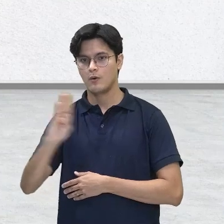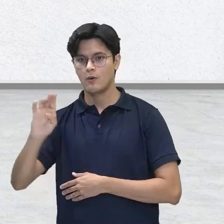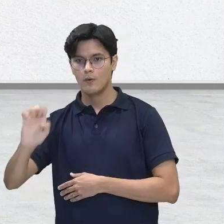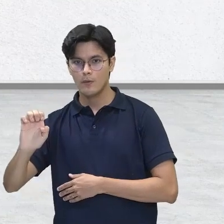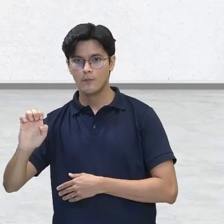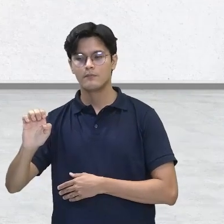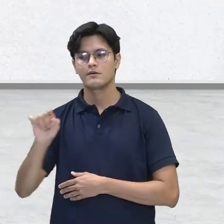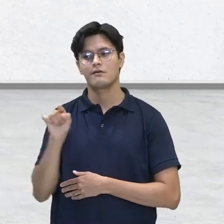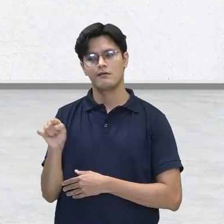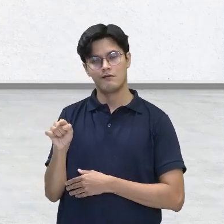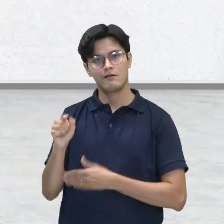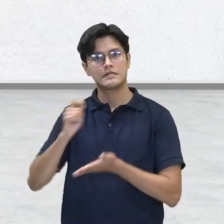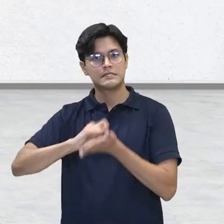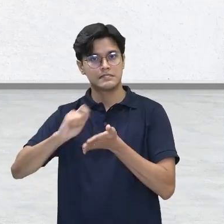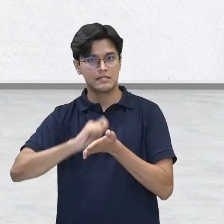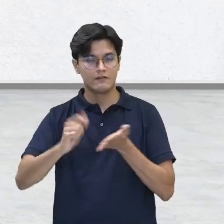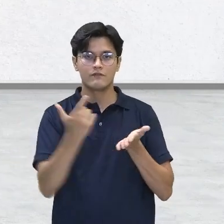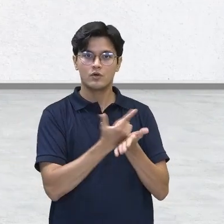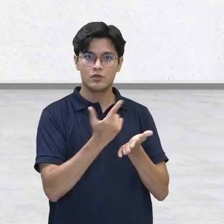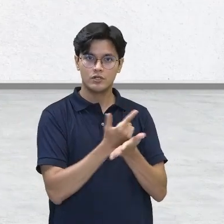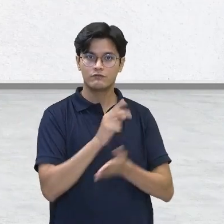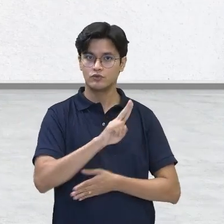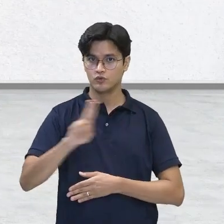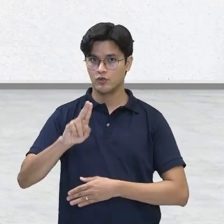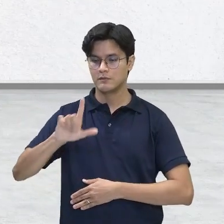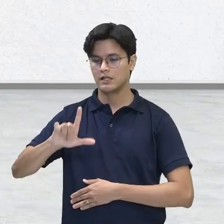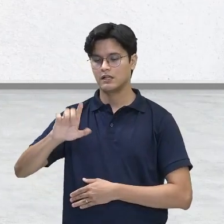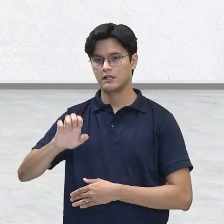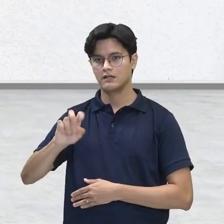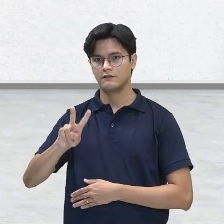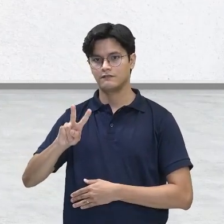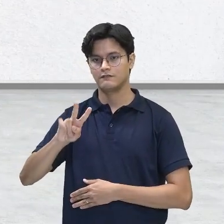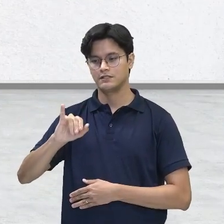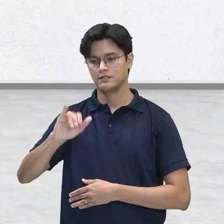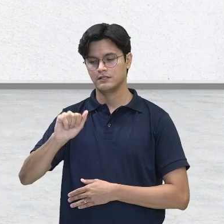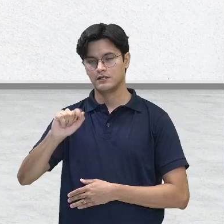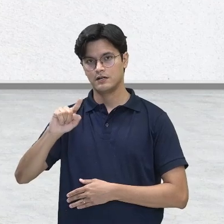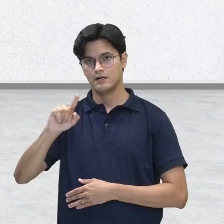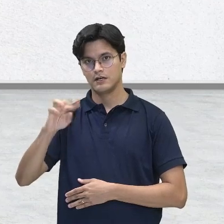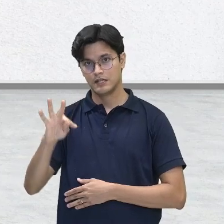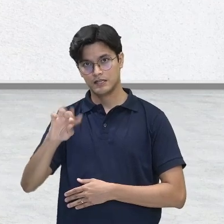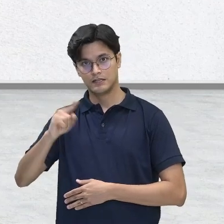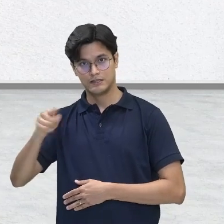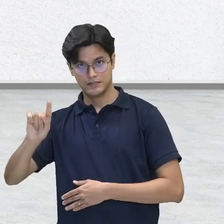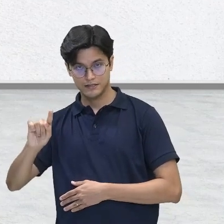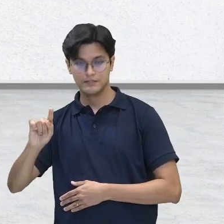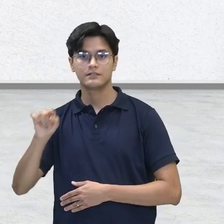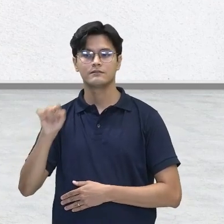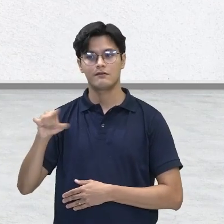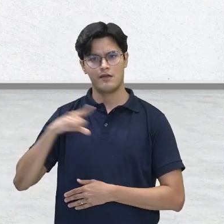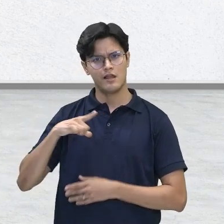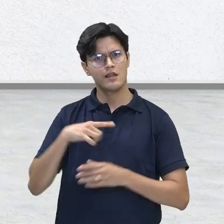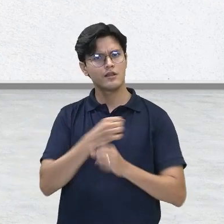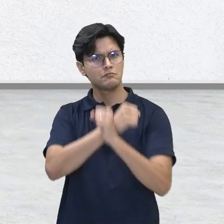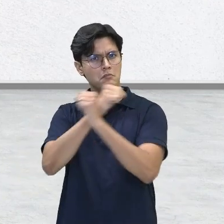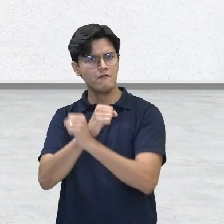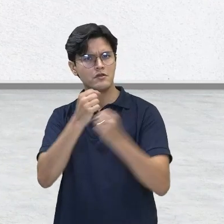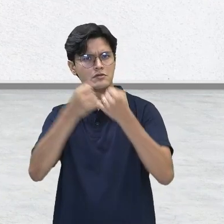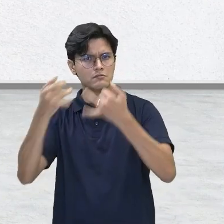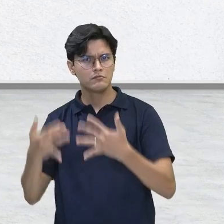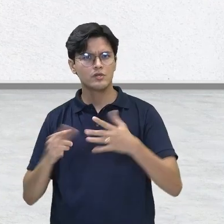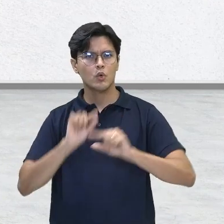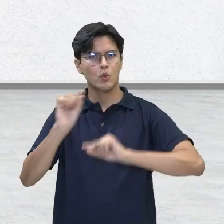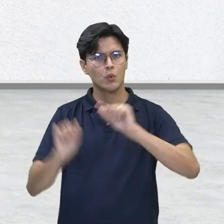ele escreveu então um livro chamado Leviatã, né, onde defende que o Estado é necessário